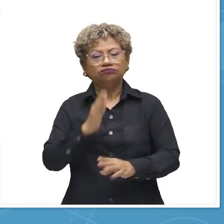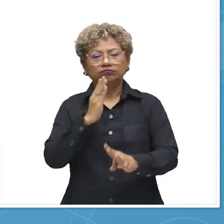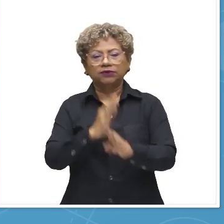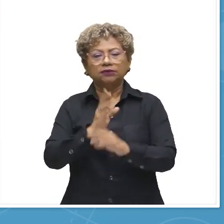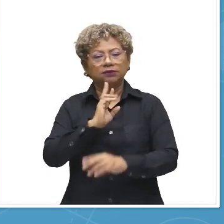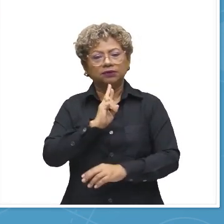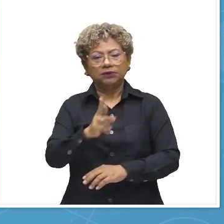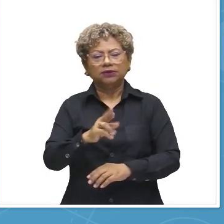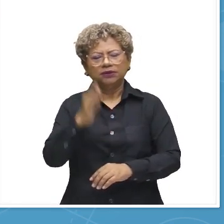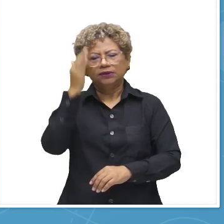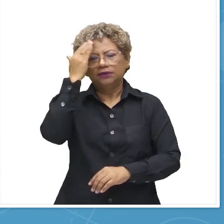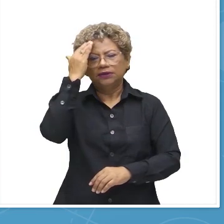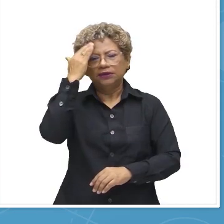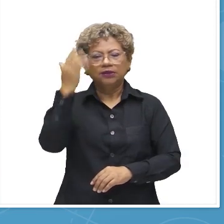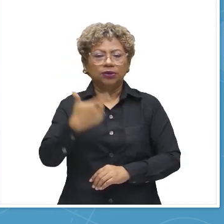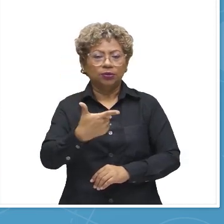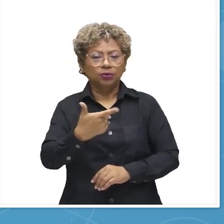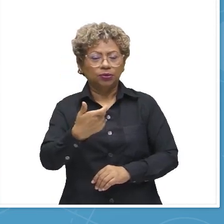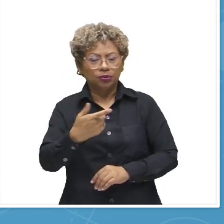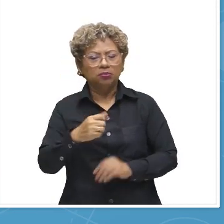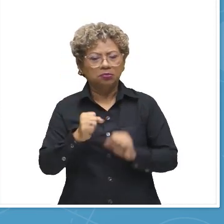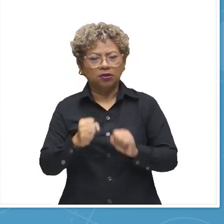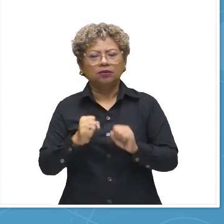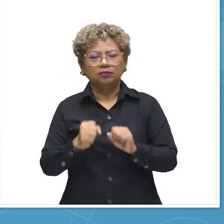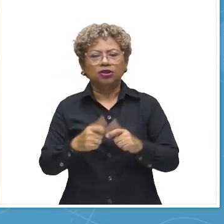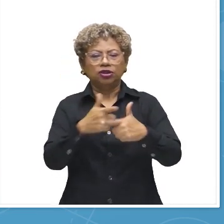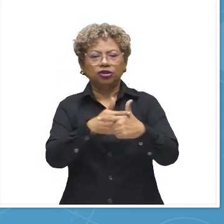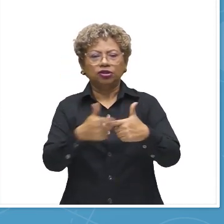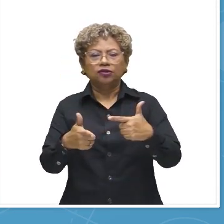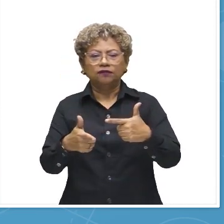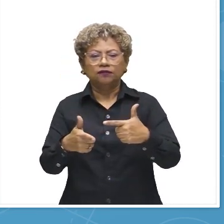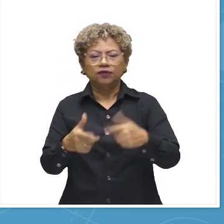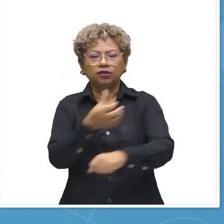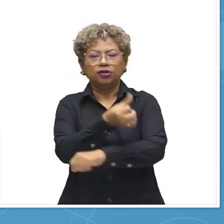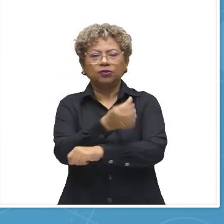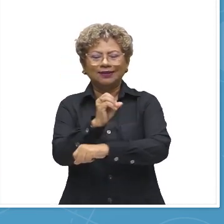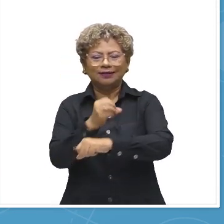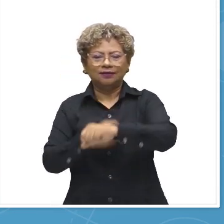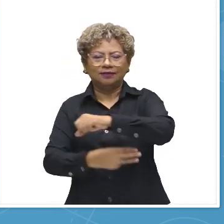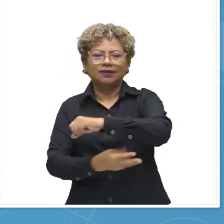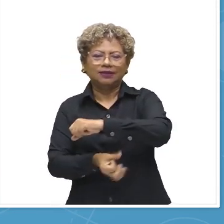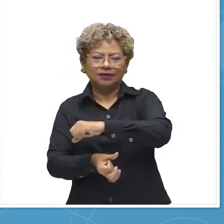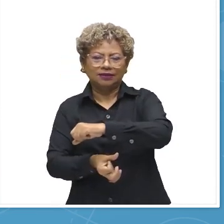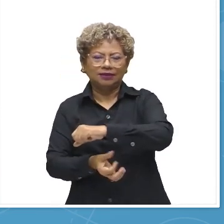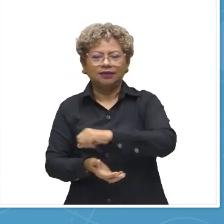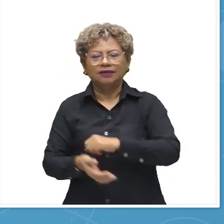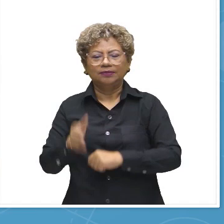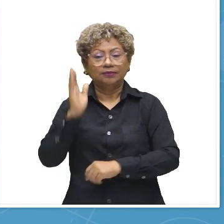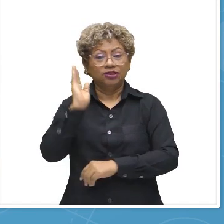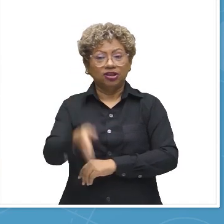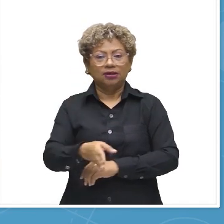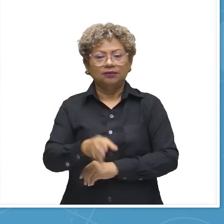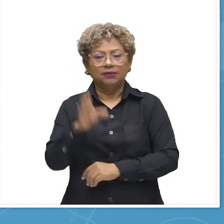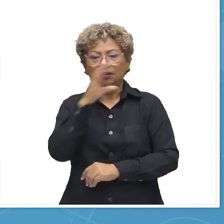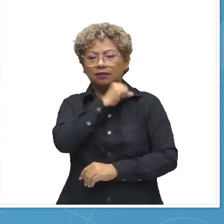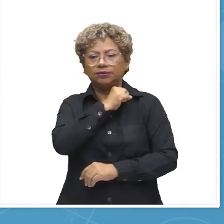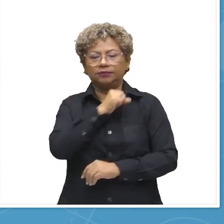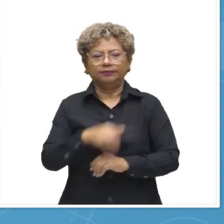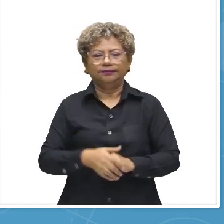que o 12, ele divide tanto o 60 quanto o 36 ao mesmo tempo, tá? Eu consigo fazer a divisão ali de uma vez